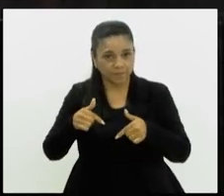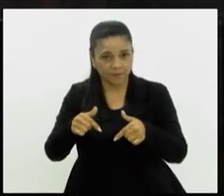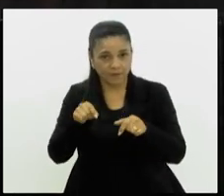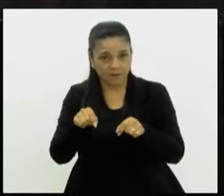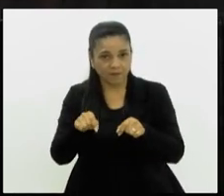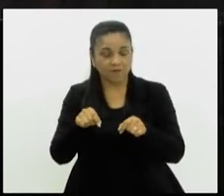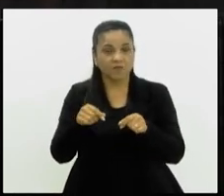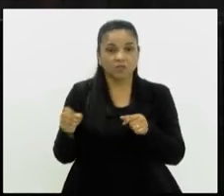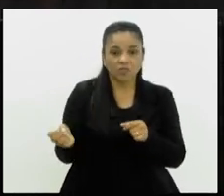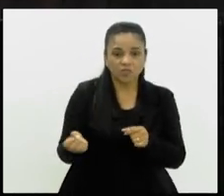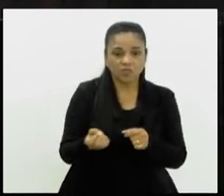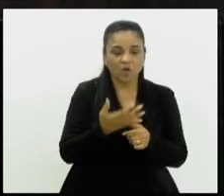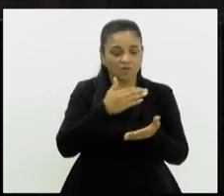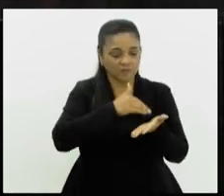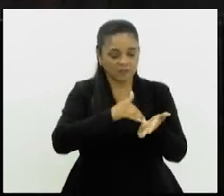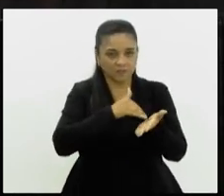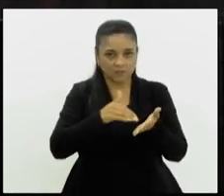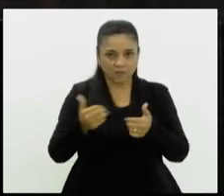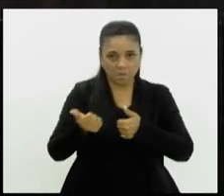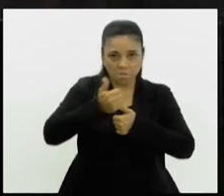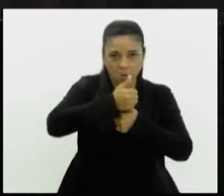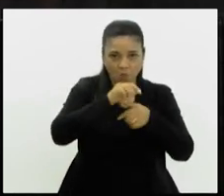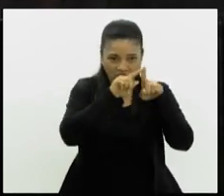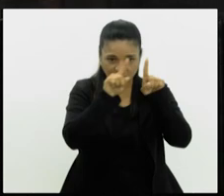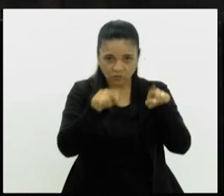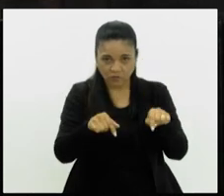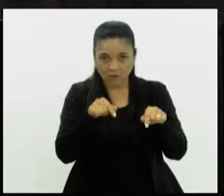nova Secretaria de Segurança Pública,